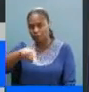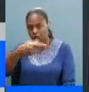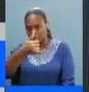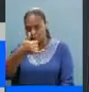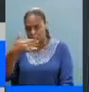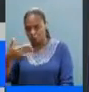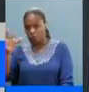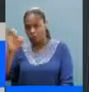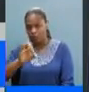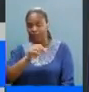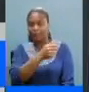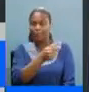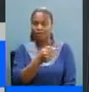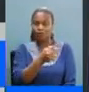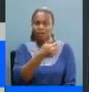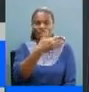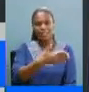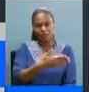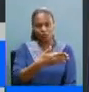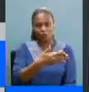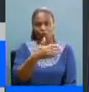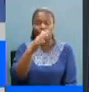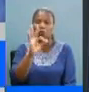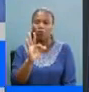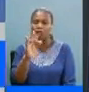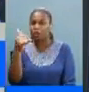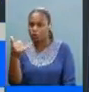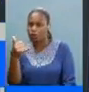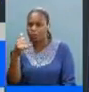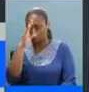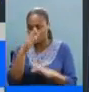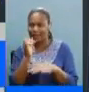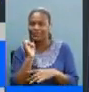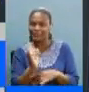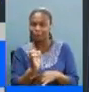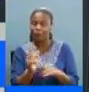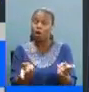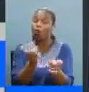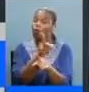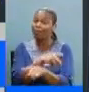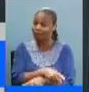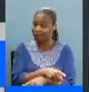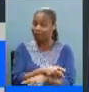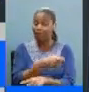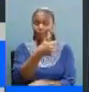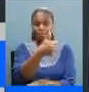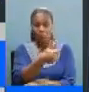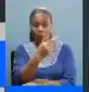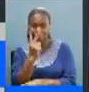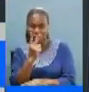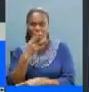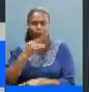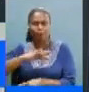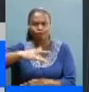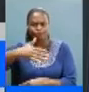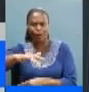13,21%, com menos 142 ocorrências. Em sentido oposto, a Boa Vista com mais